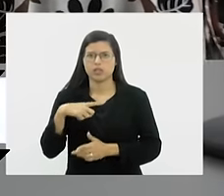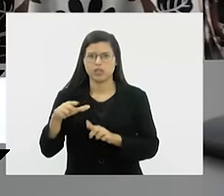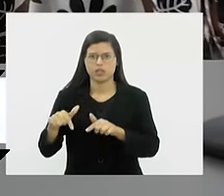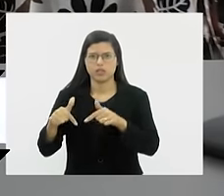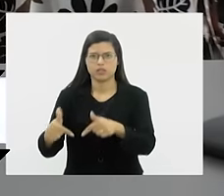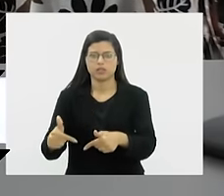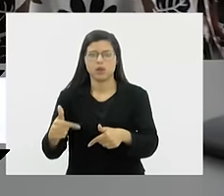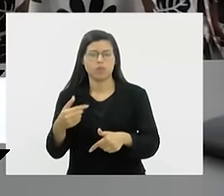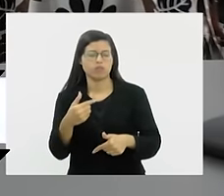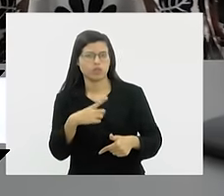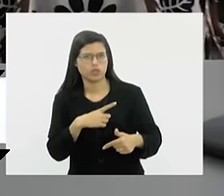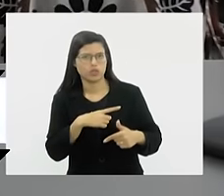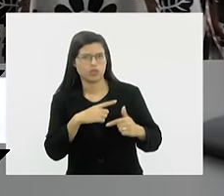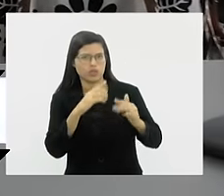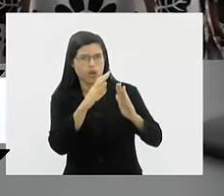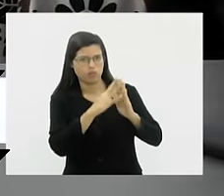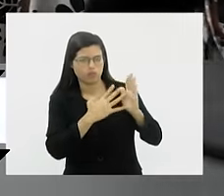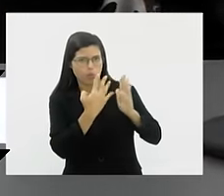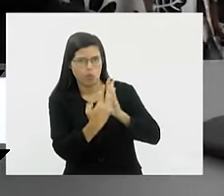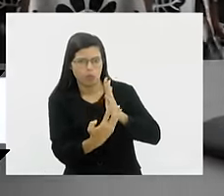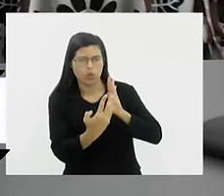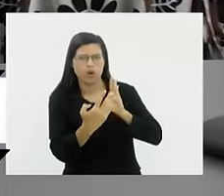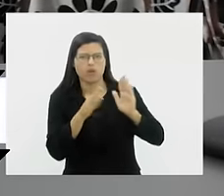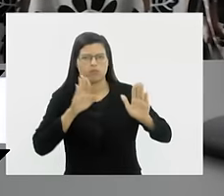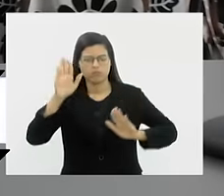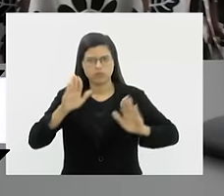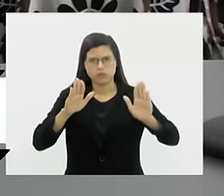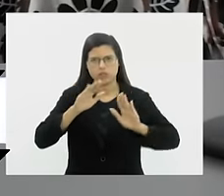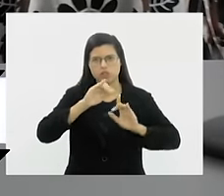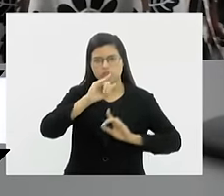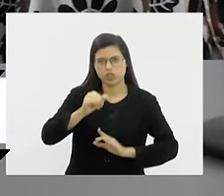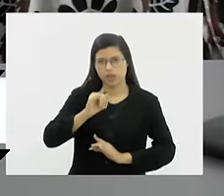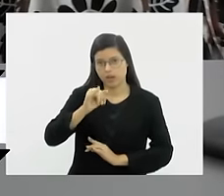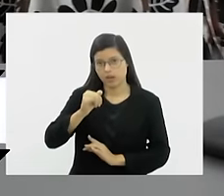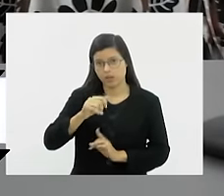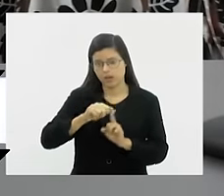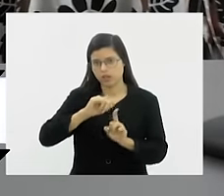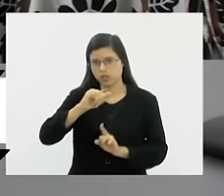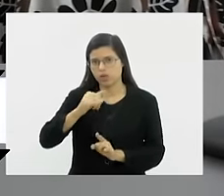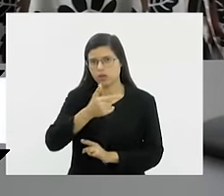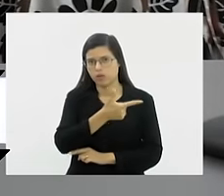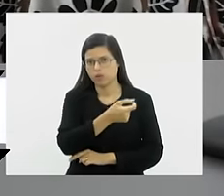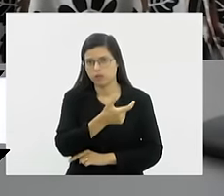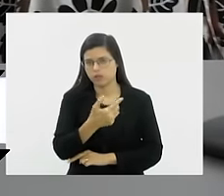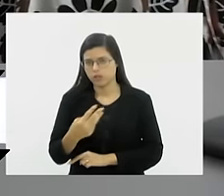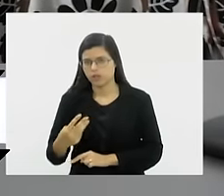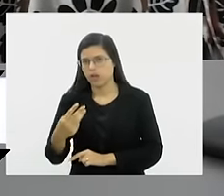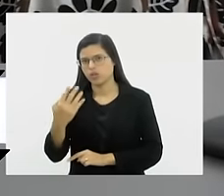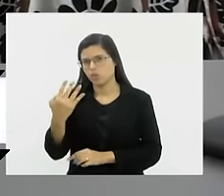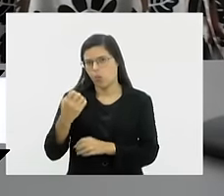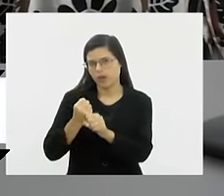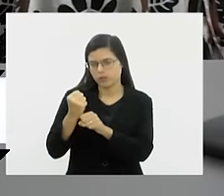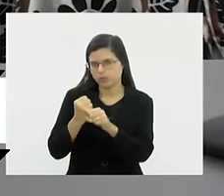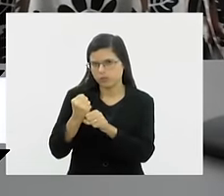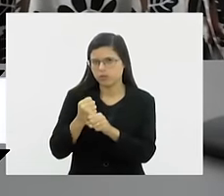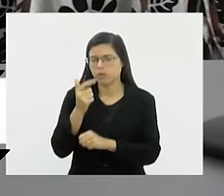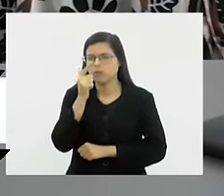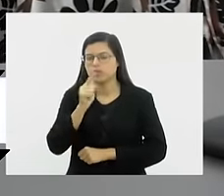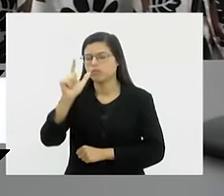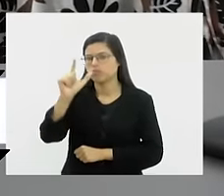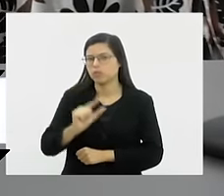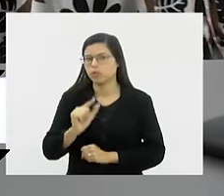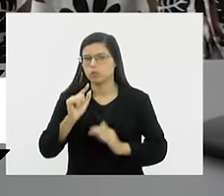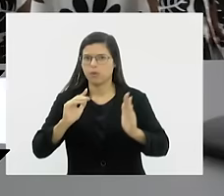Existia um cronograma para licitação de janeiro de 2023, seria mais 4 anos. Nós conseguimos reduzir esse